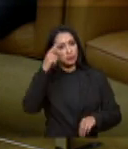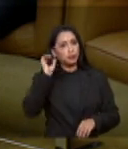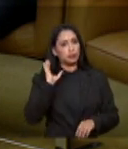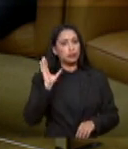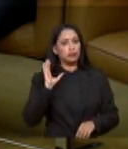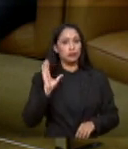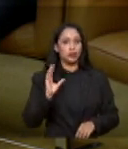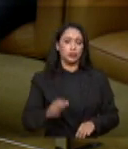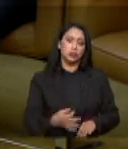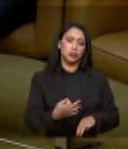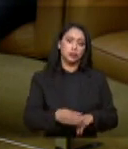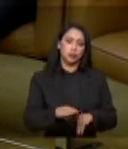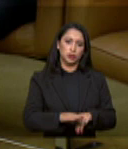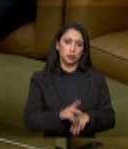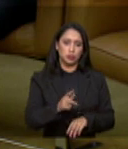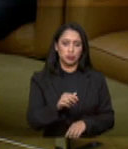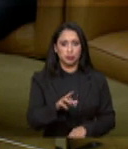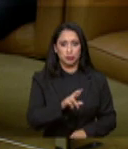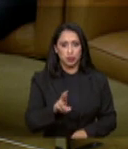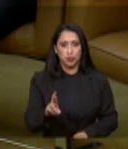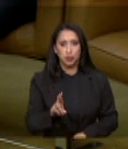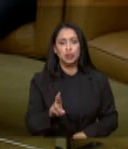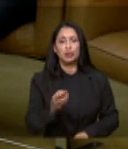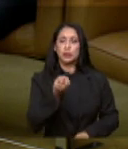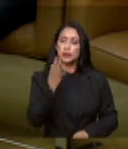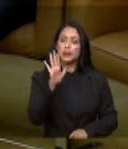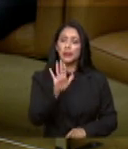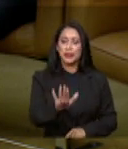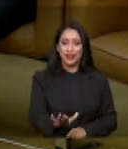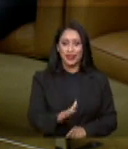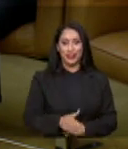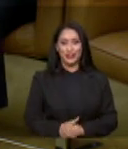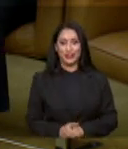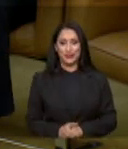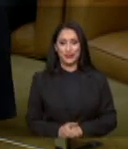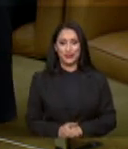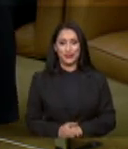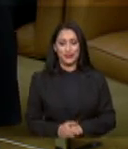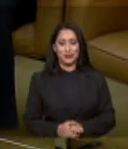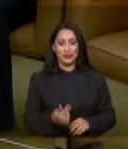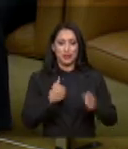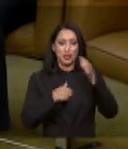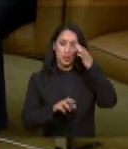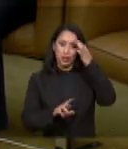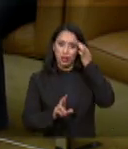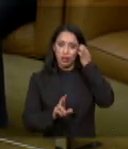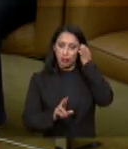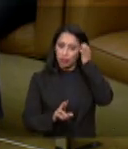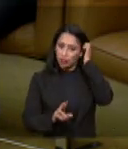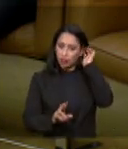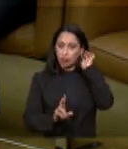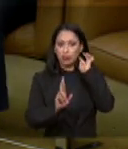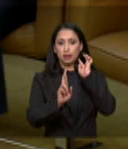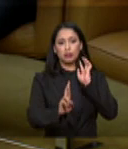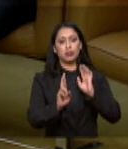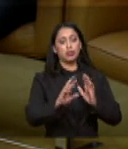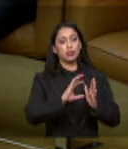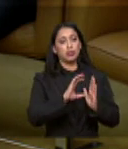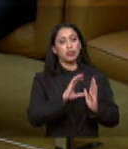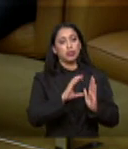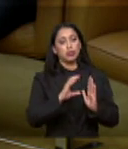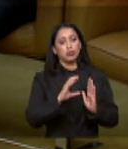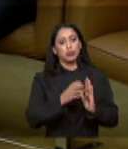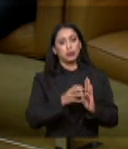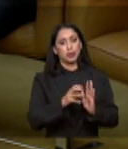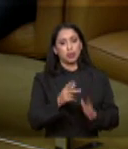senhores ministros, senhor procurador-geral da República, boa tarde. Eu falo em nome do Partido Socialismo e Liberdade,